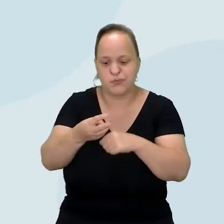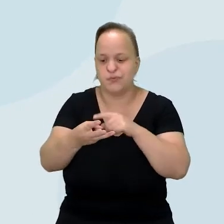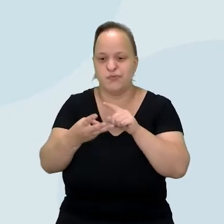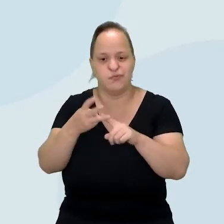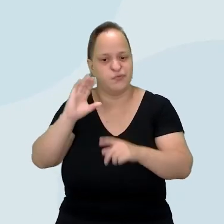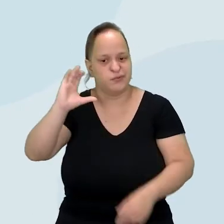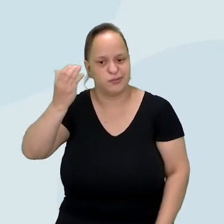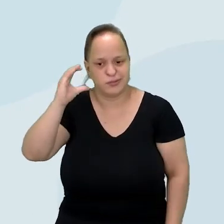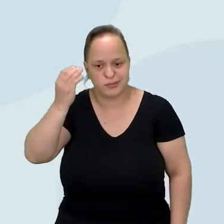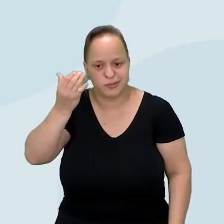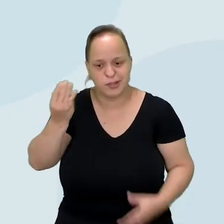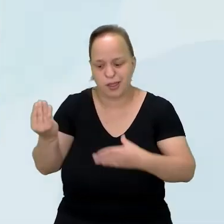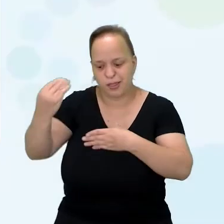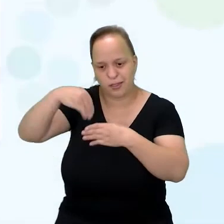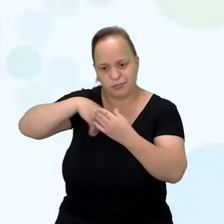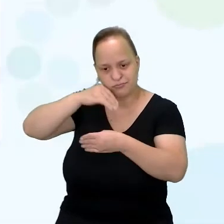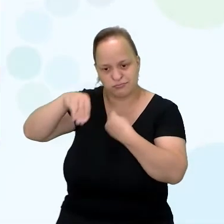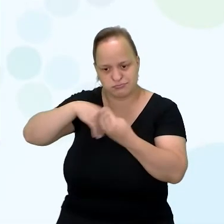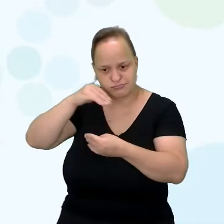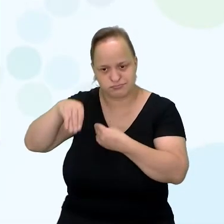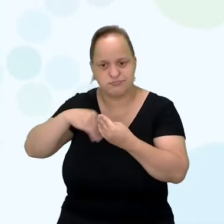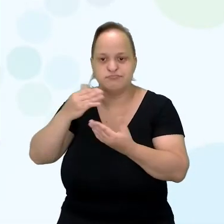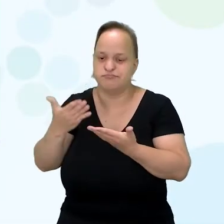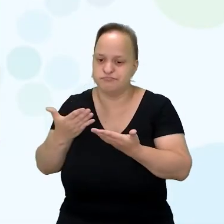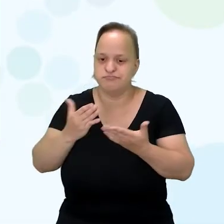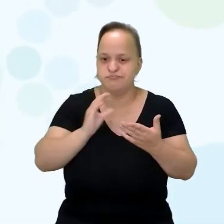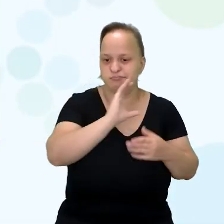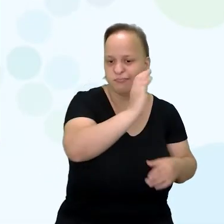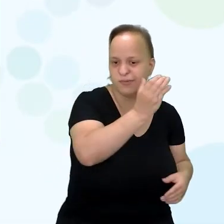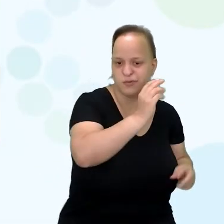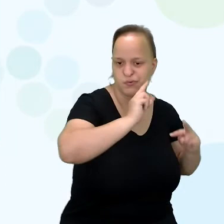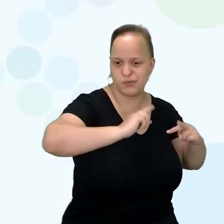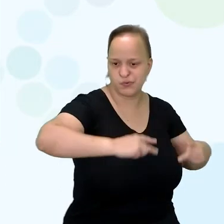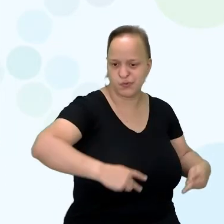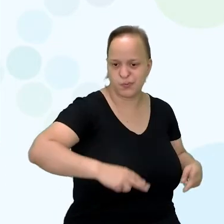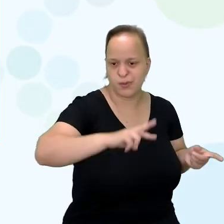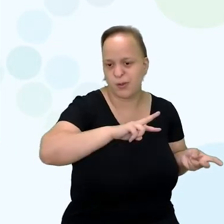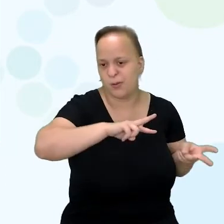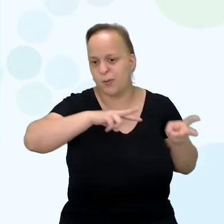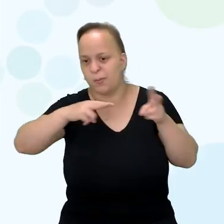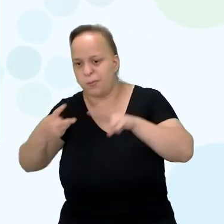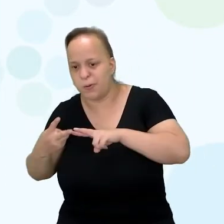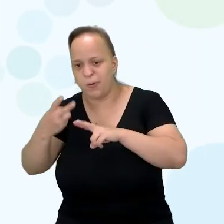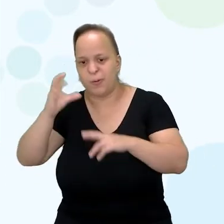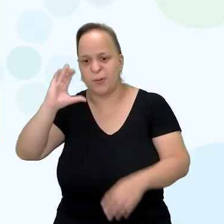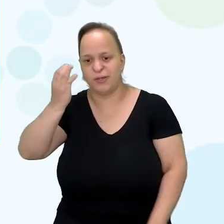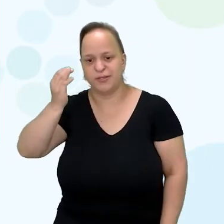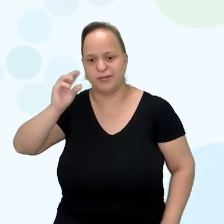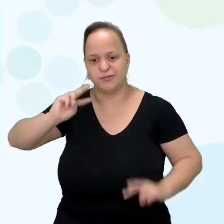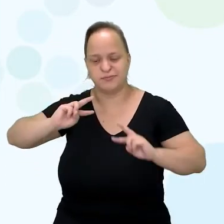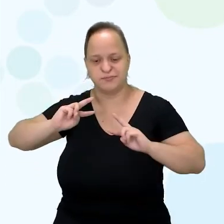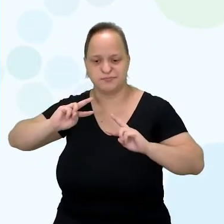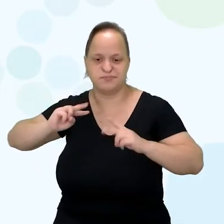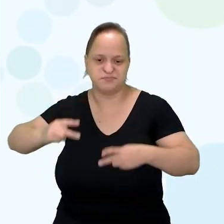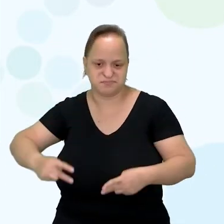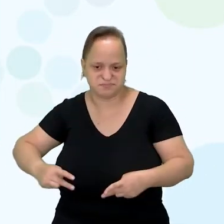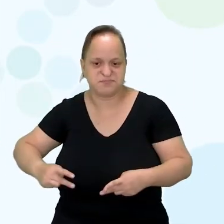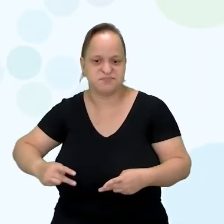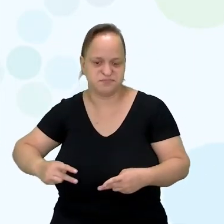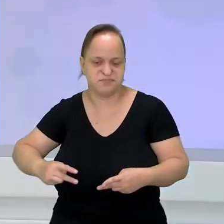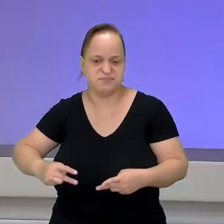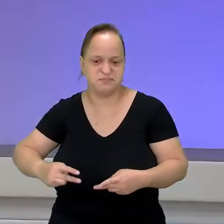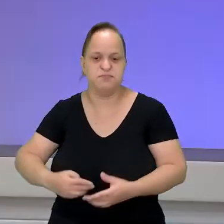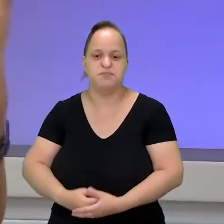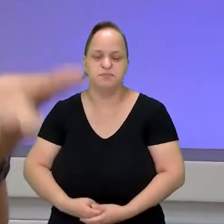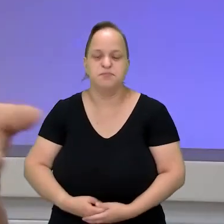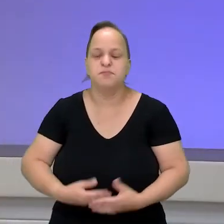e cultural. Então, a gente vai das ciências humanas para ciências da natureza. Olha que interessante. Justamente uma mesclada. Então, algo